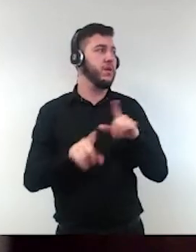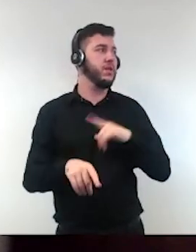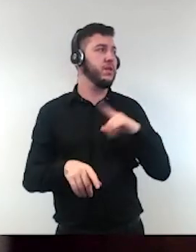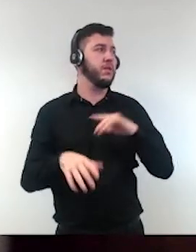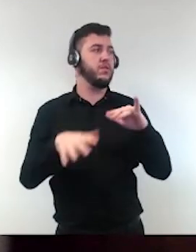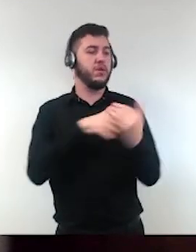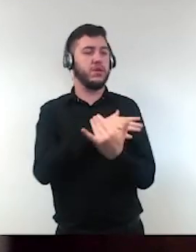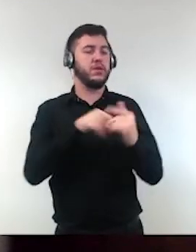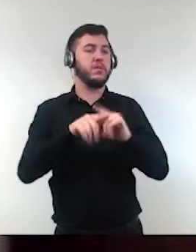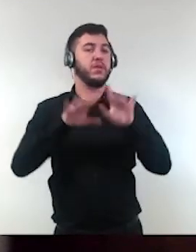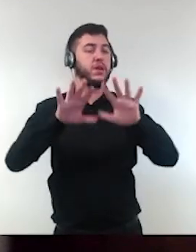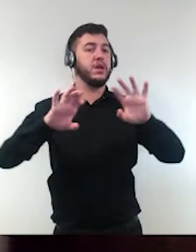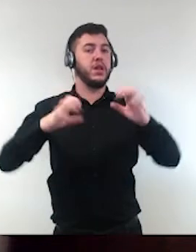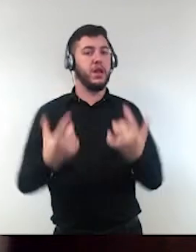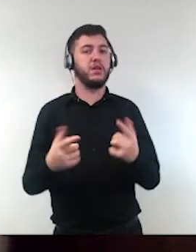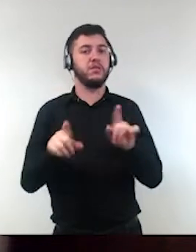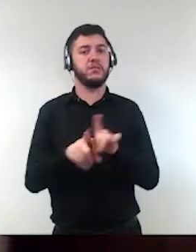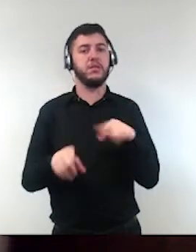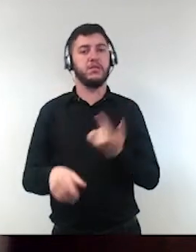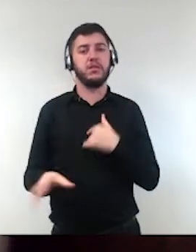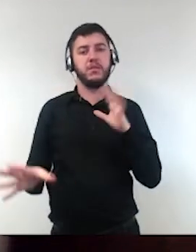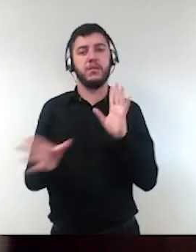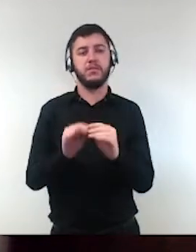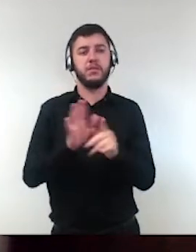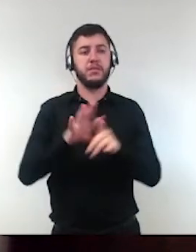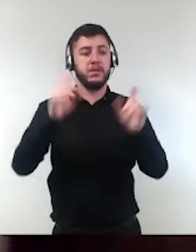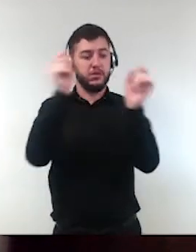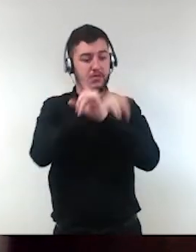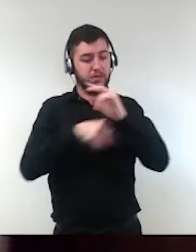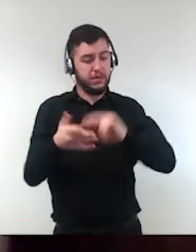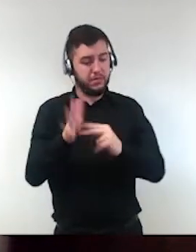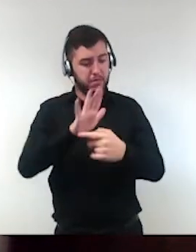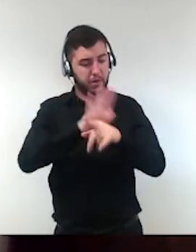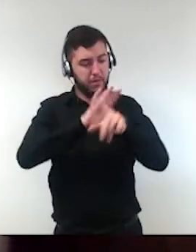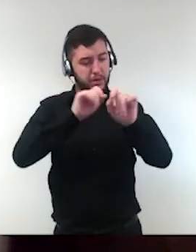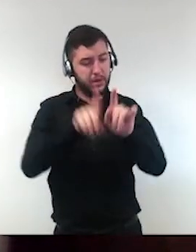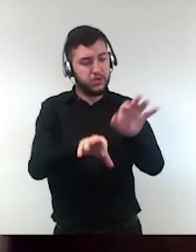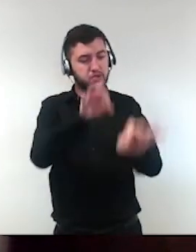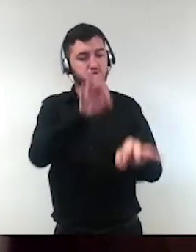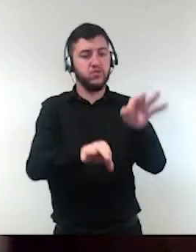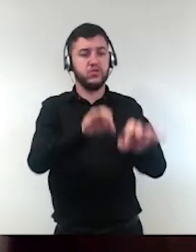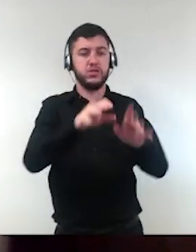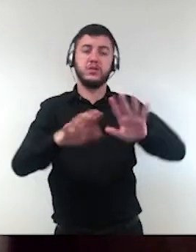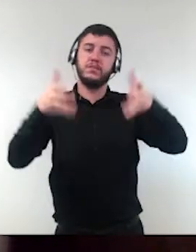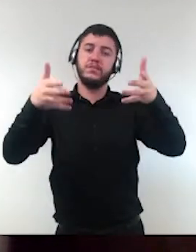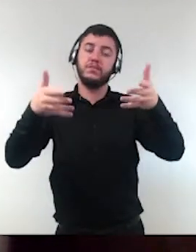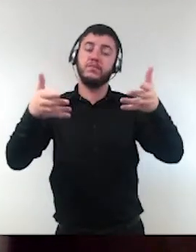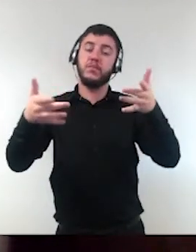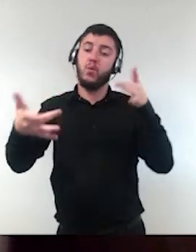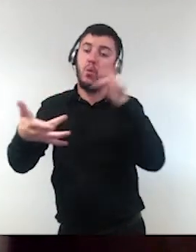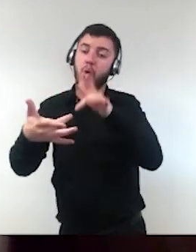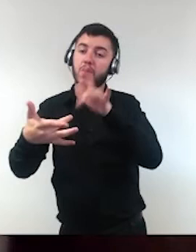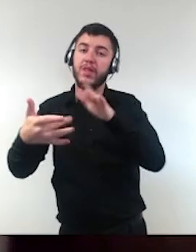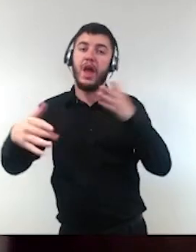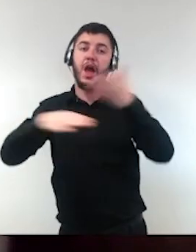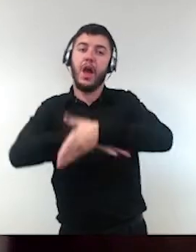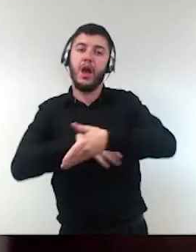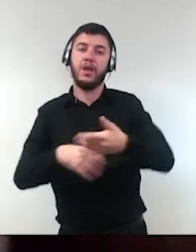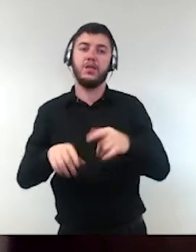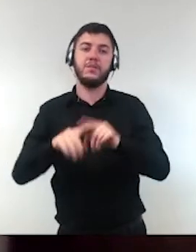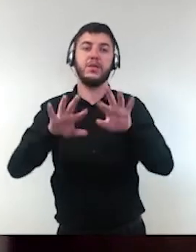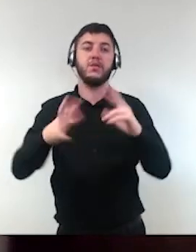Então, há uma dificuldade verdadeira de acesso à justiça. E qual o futuro disso? O futuro é